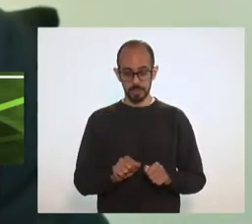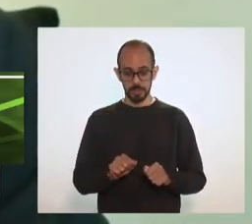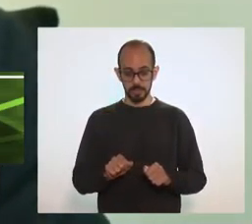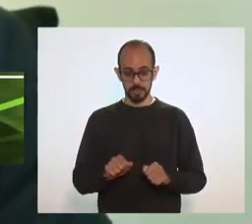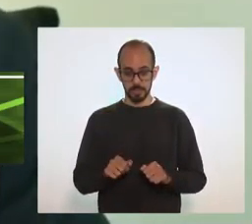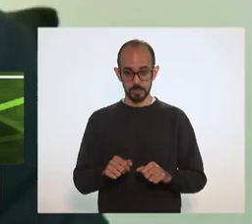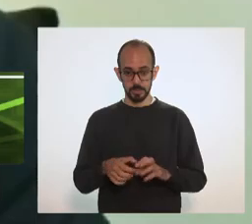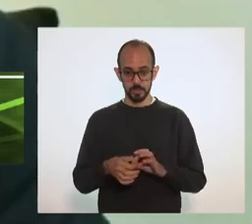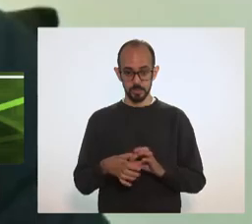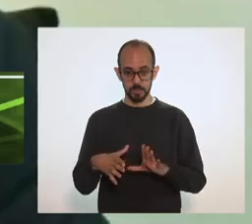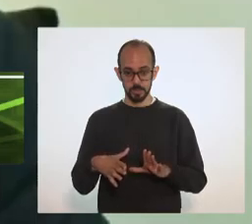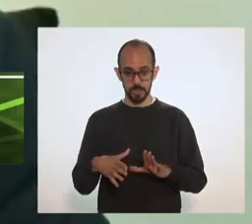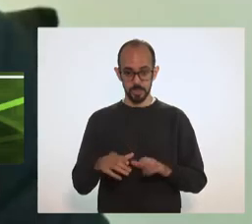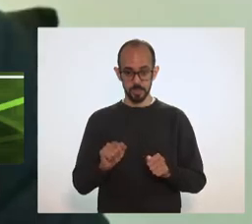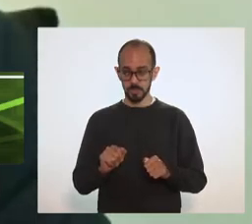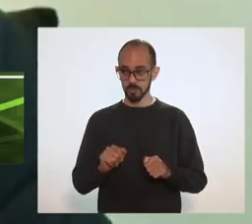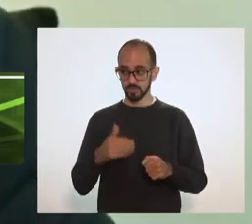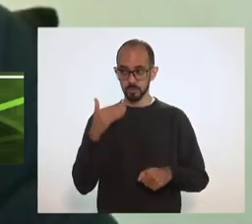Amorim.